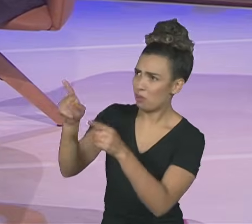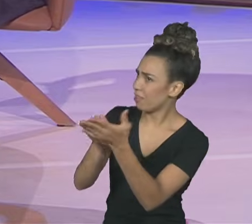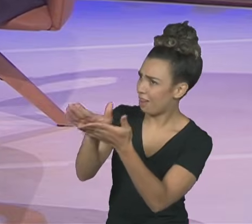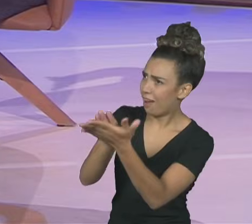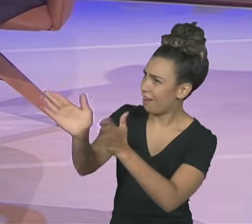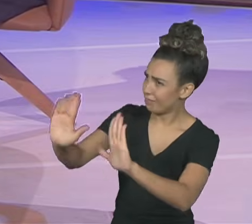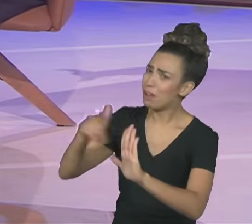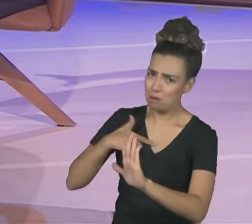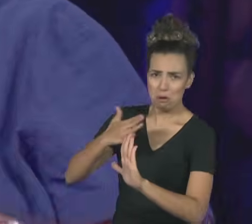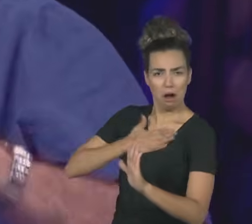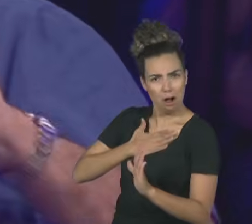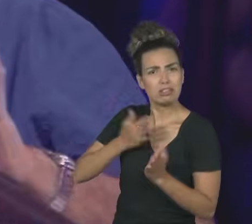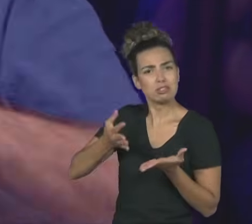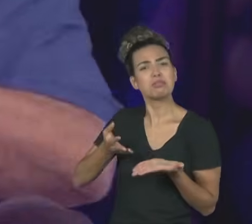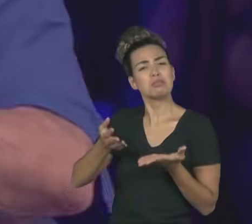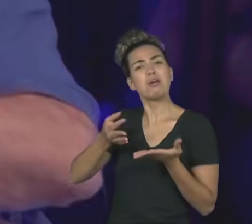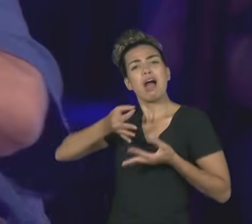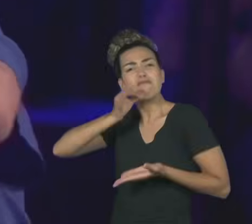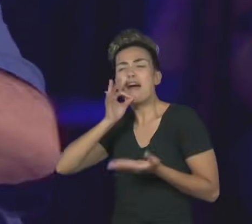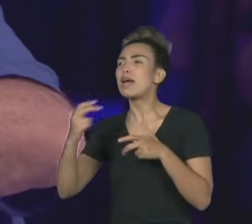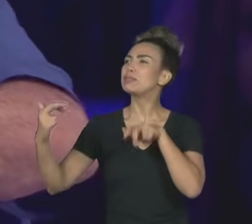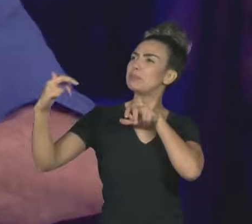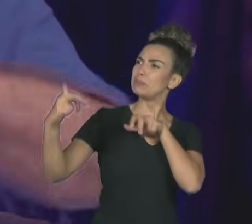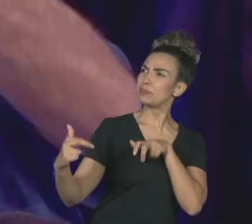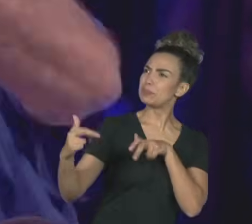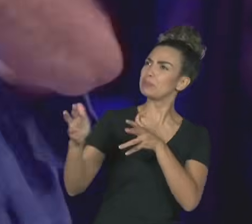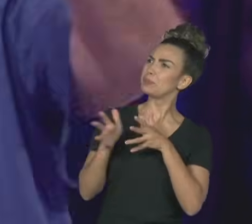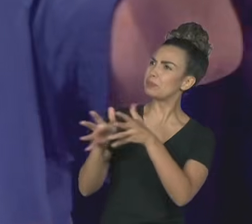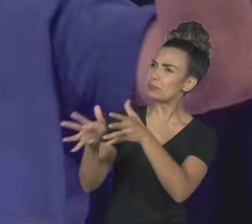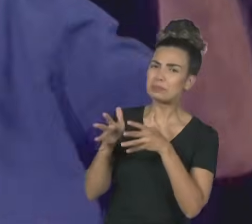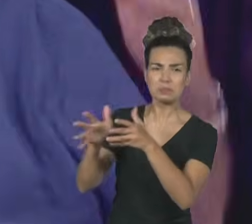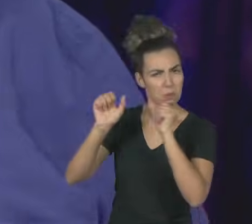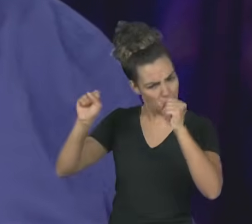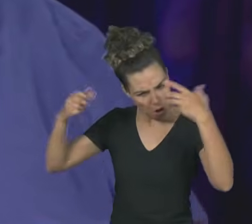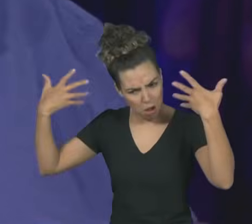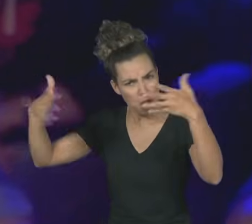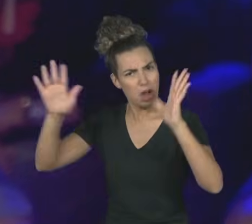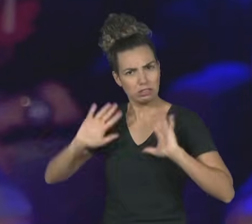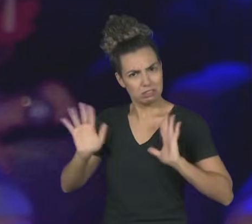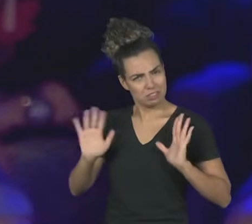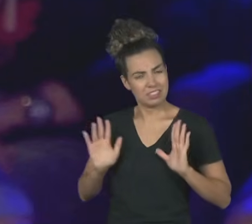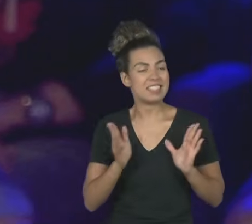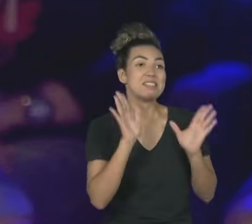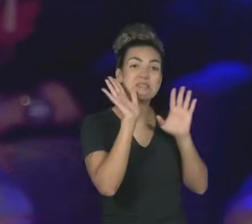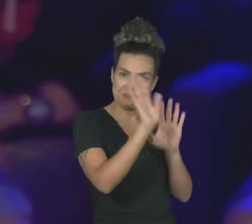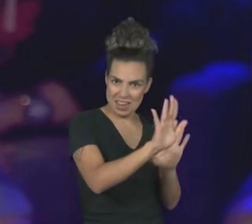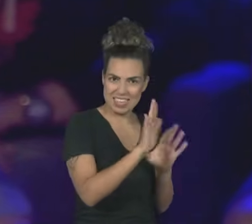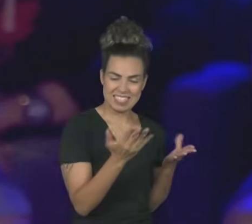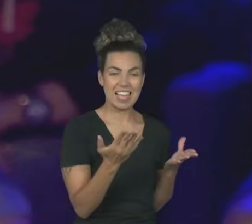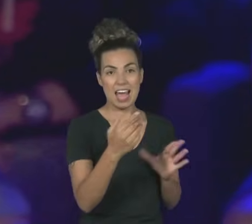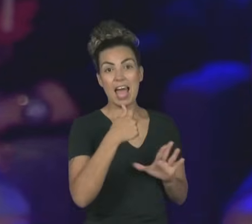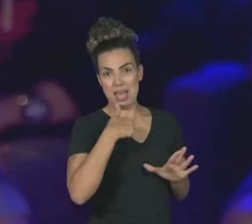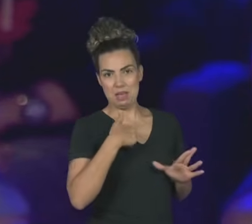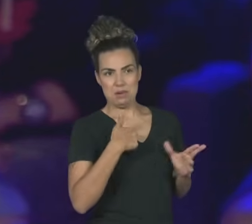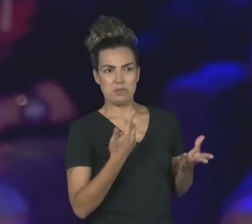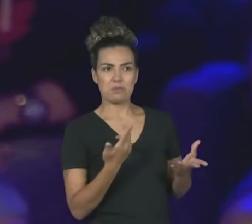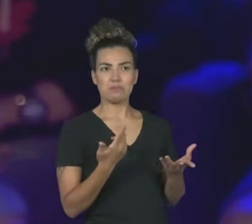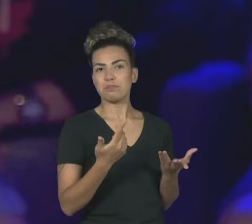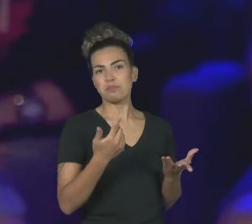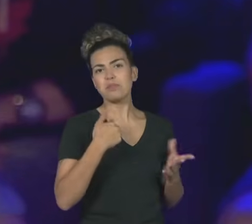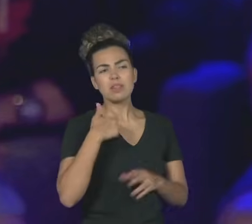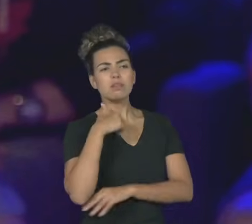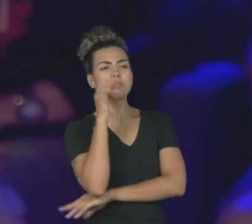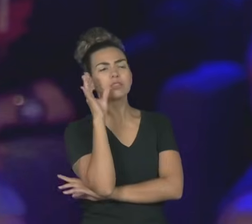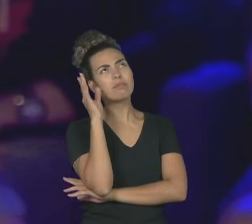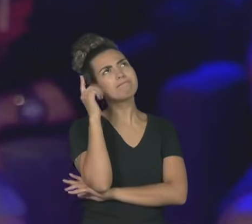agredir. Olha, não quero ser uma pessoa horrível, fazer o que vai acontecer em seguida. Mas eu fico prestando atenção nas lógicas,